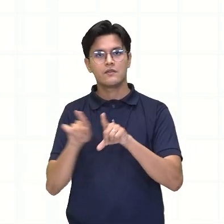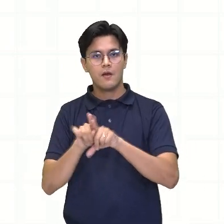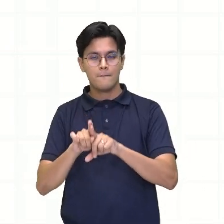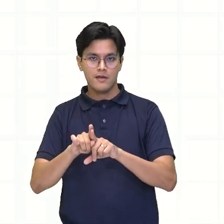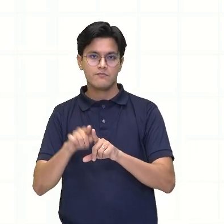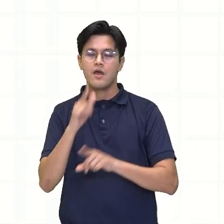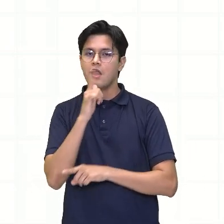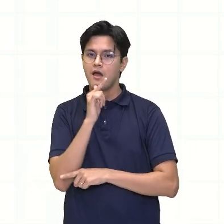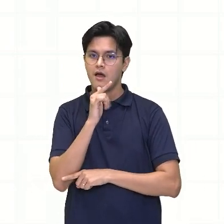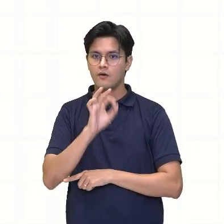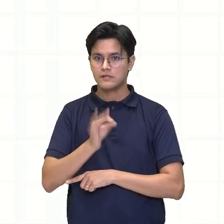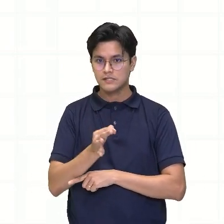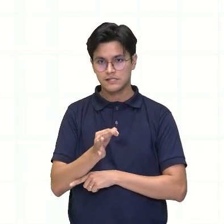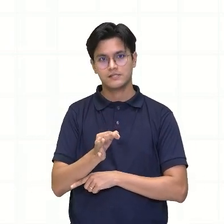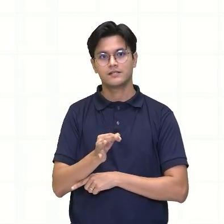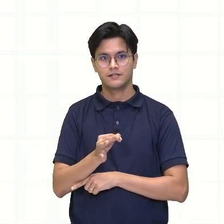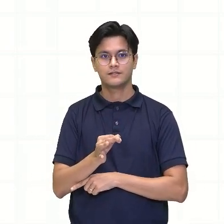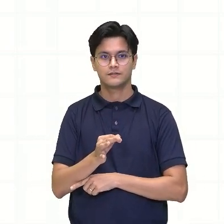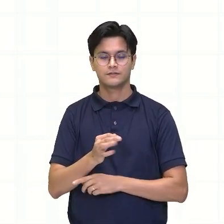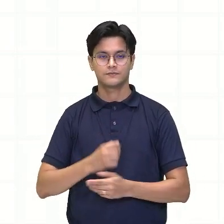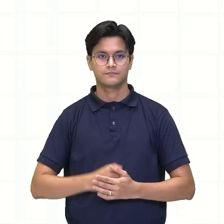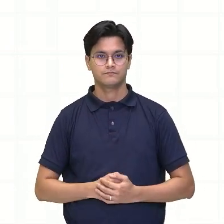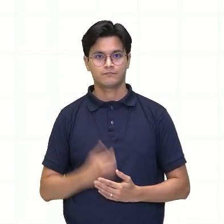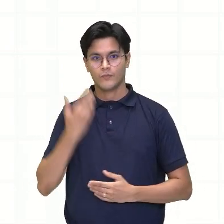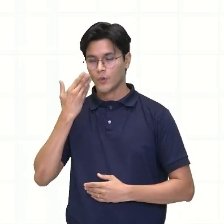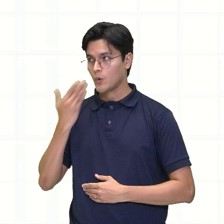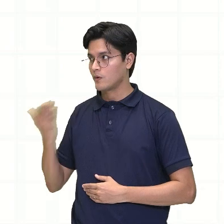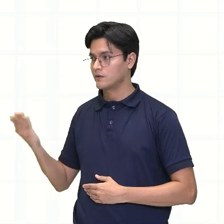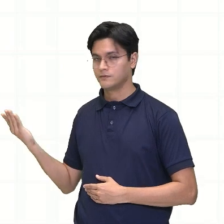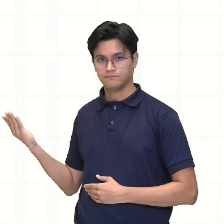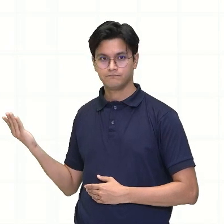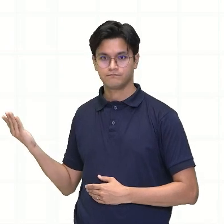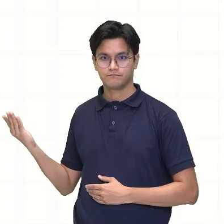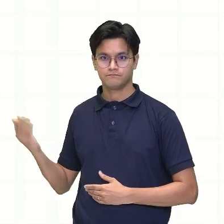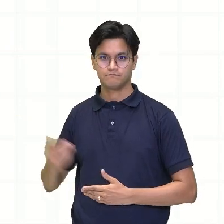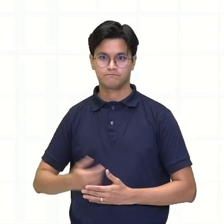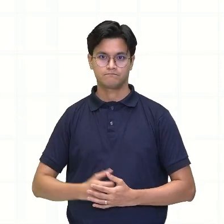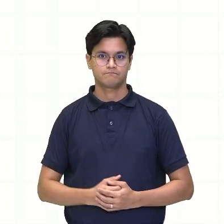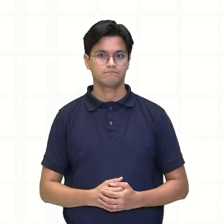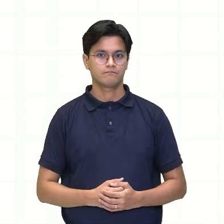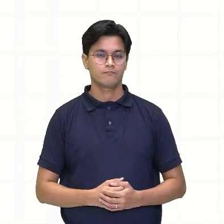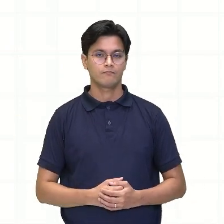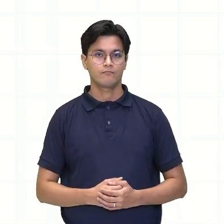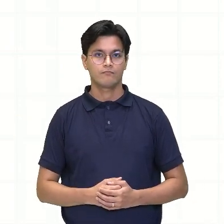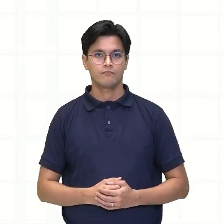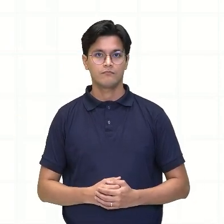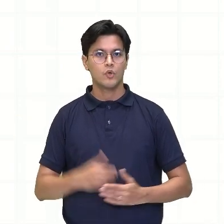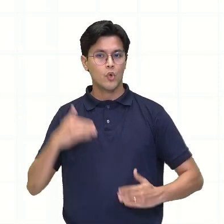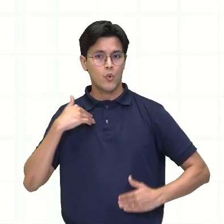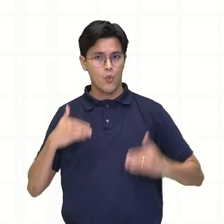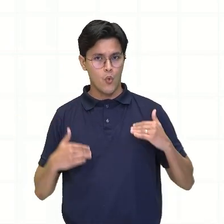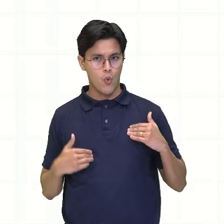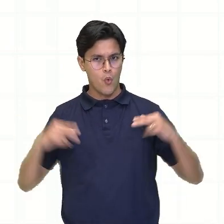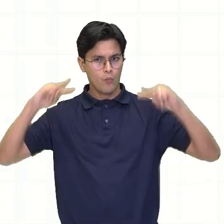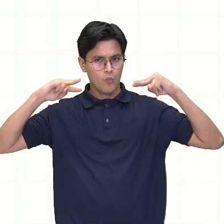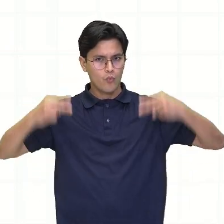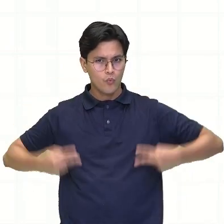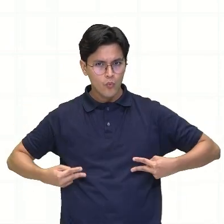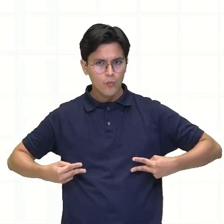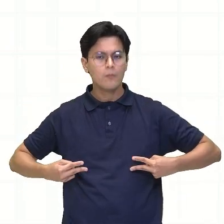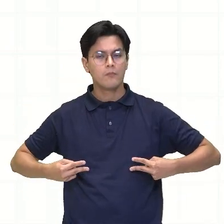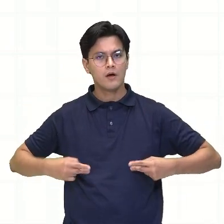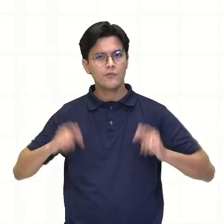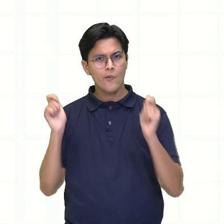dessa reação que acontece aqui entre a glicose e o gás oxigênio. E o nosso corpo, gente, ele só vai ter energia